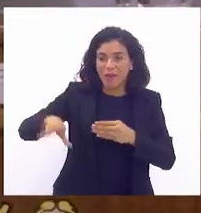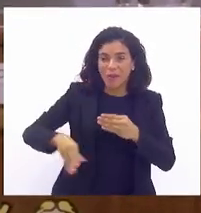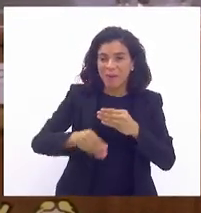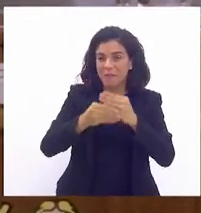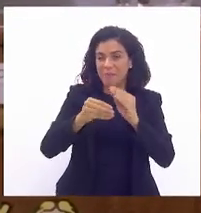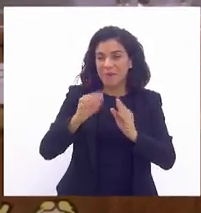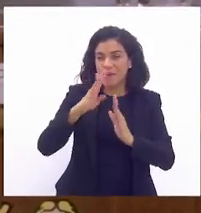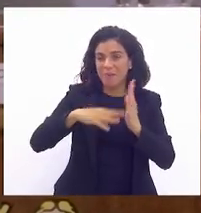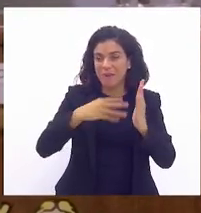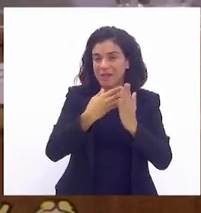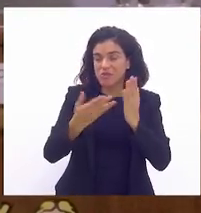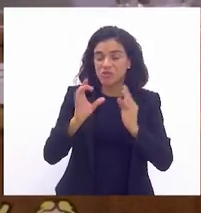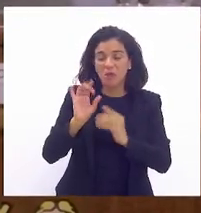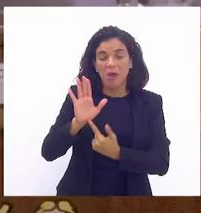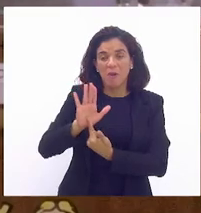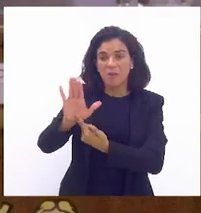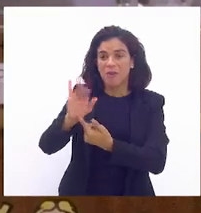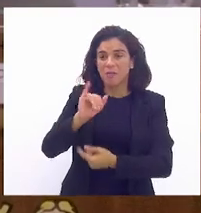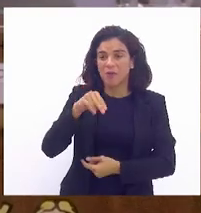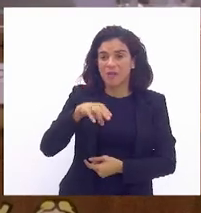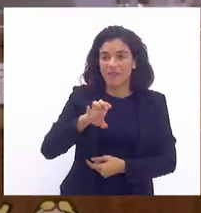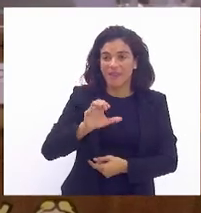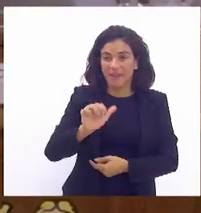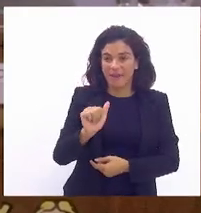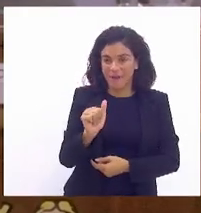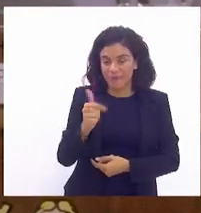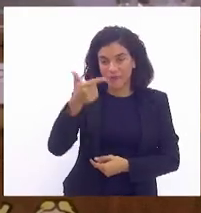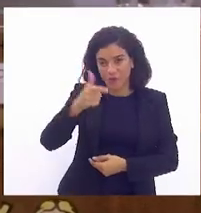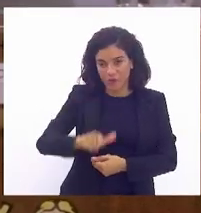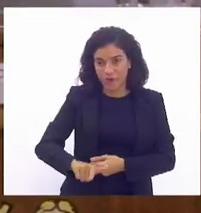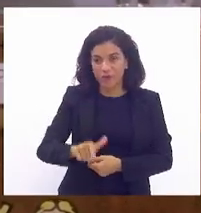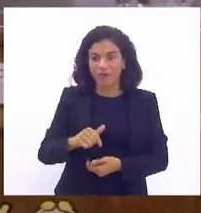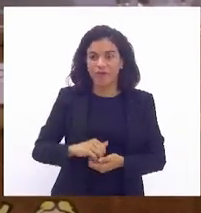só apresentou para o INEA. De novo,